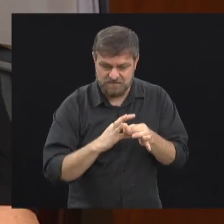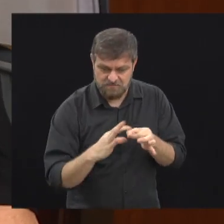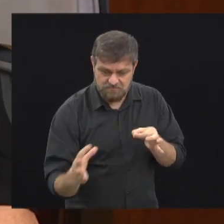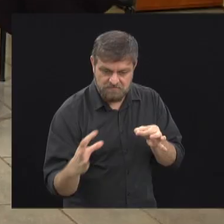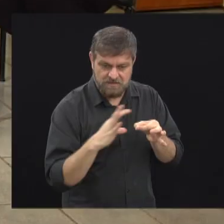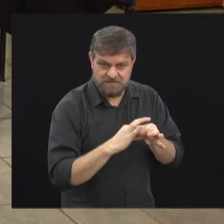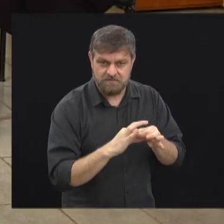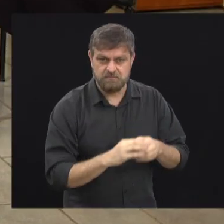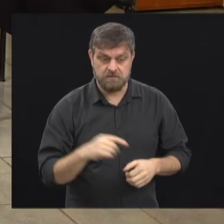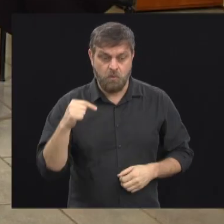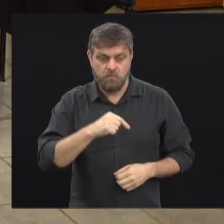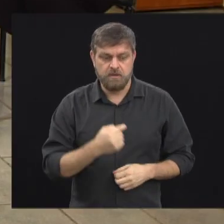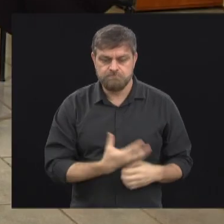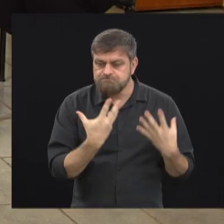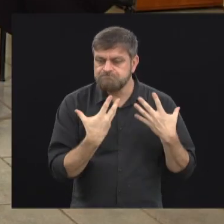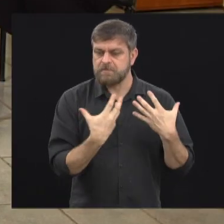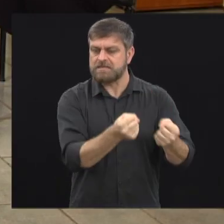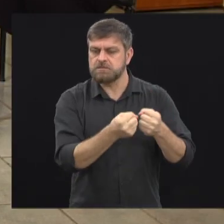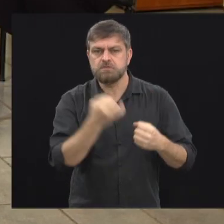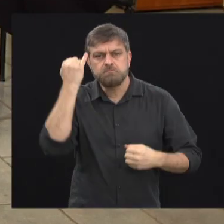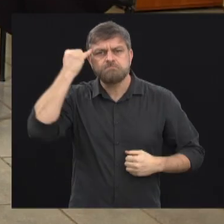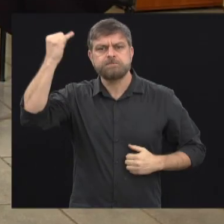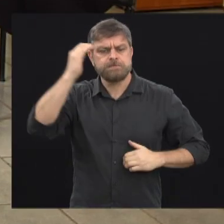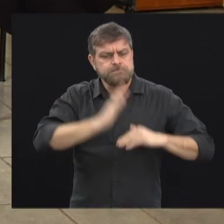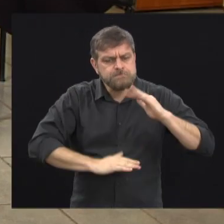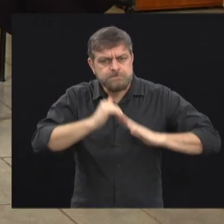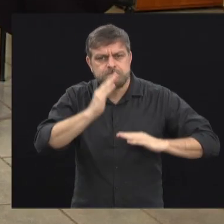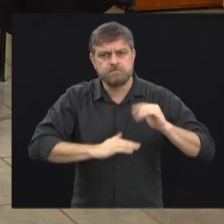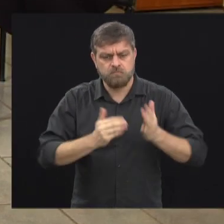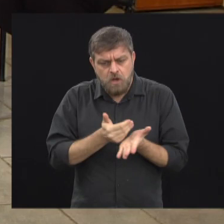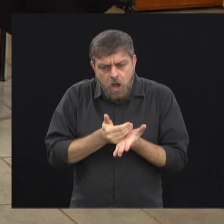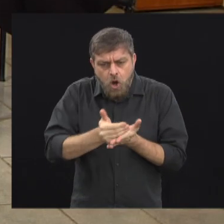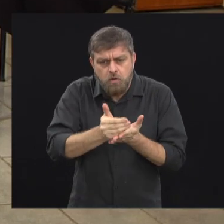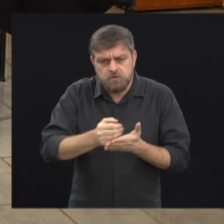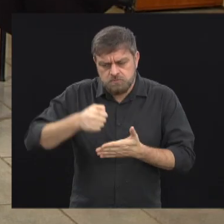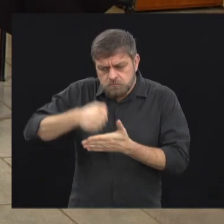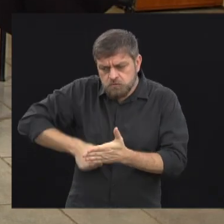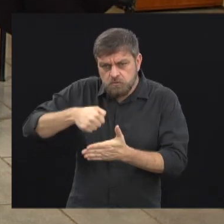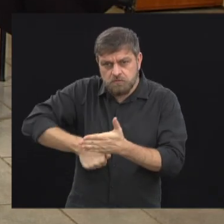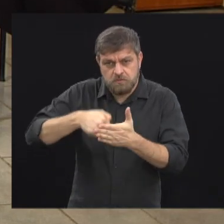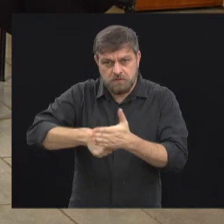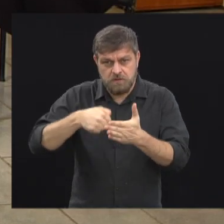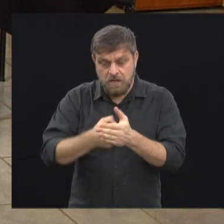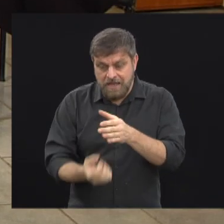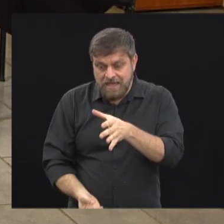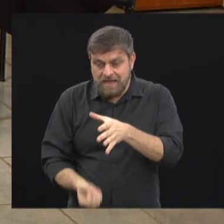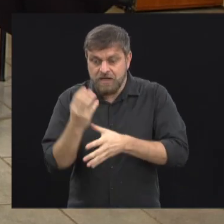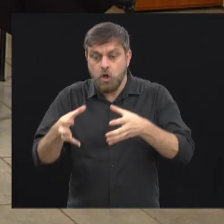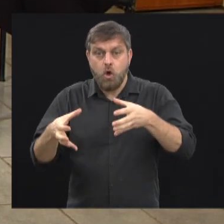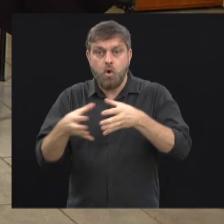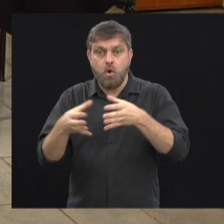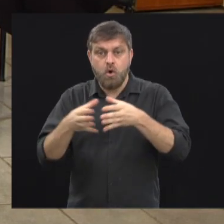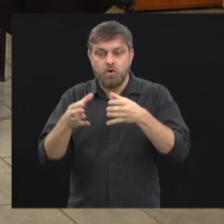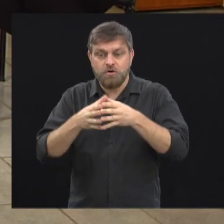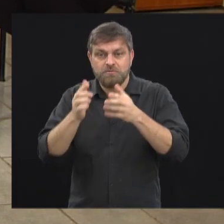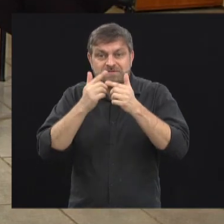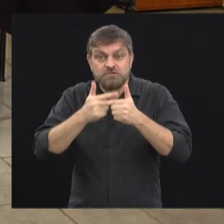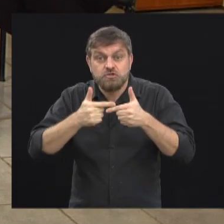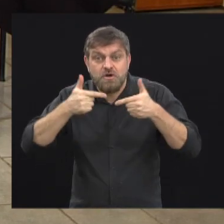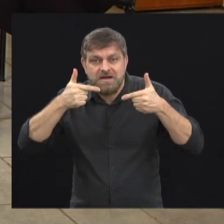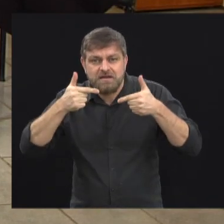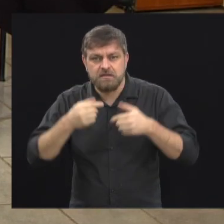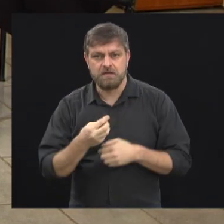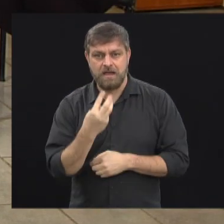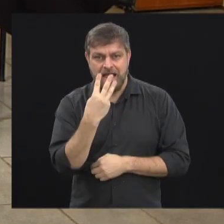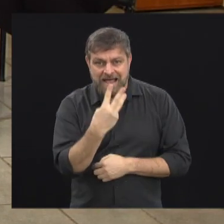a ideia e iniciou o movimento para a pró-fundação da Sorri. E isso foi há